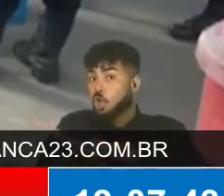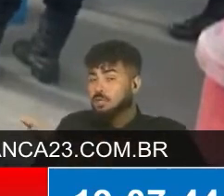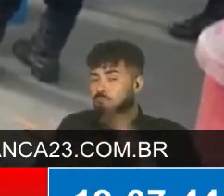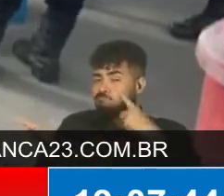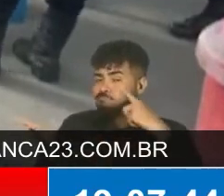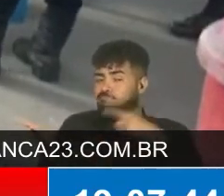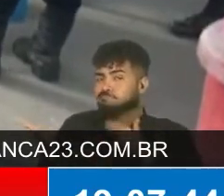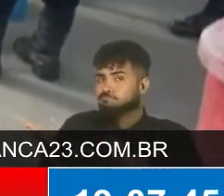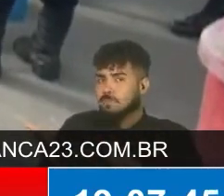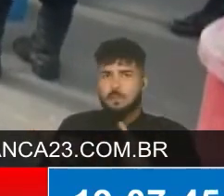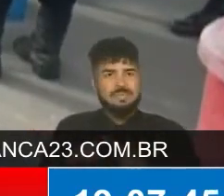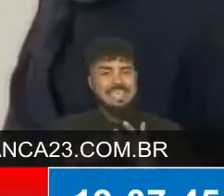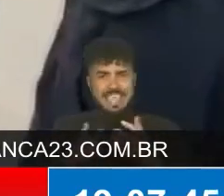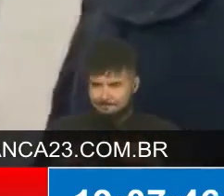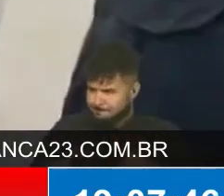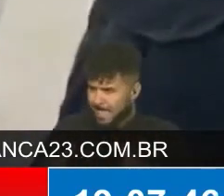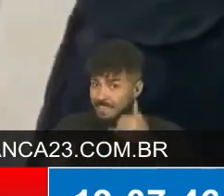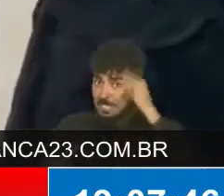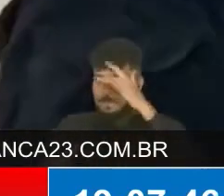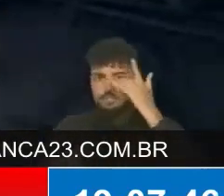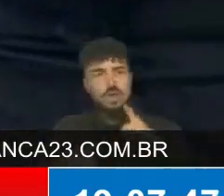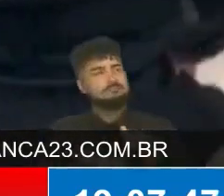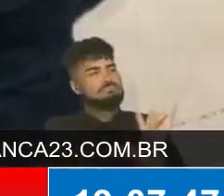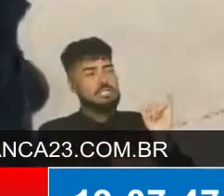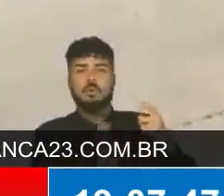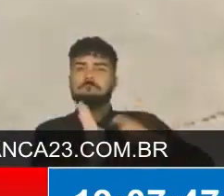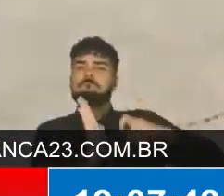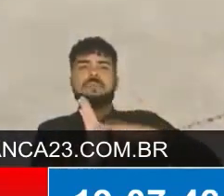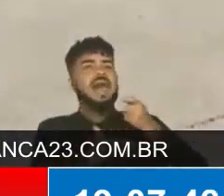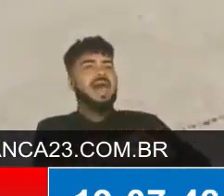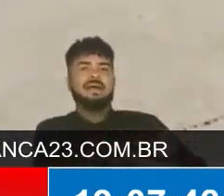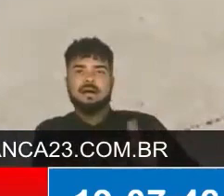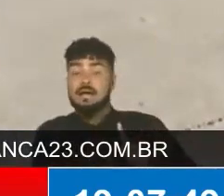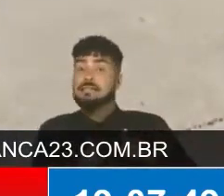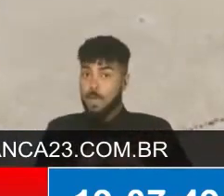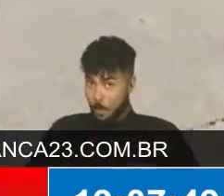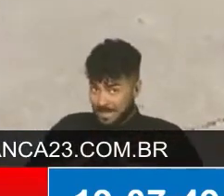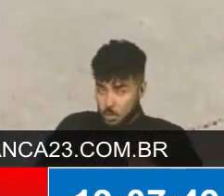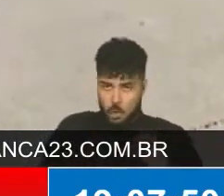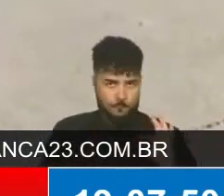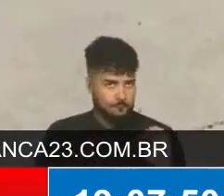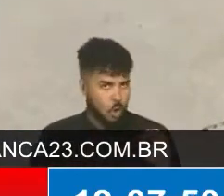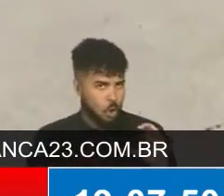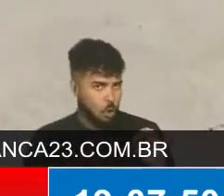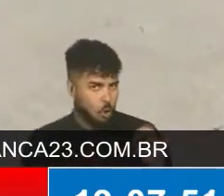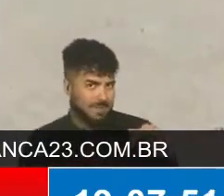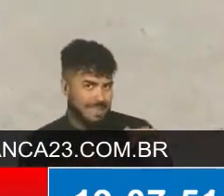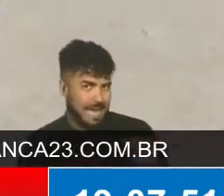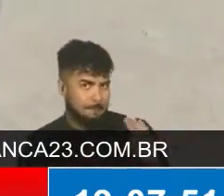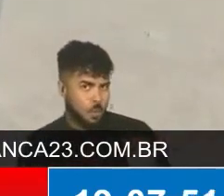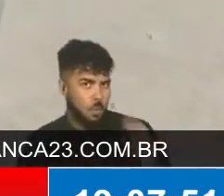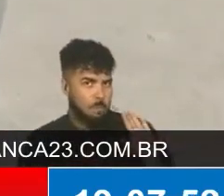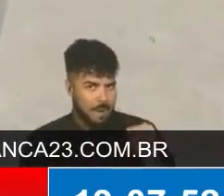intensificar o combate à sonegação fiscal no estado, a operação Foco na Bomba também visa impedir a concorrência ilegal.